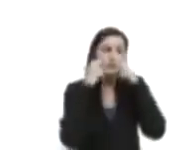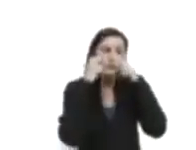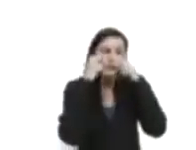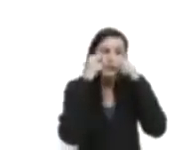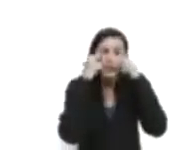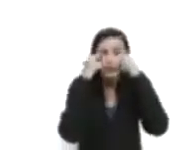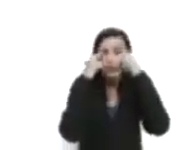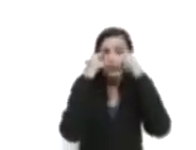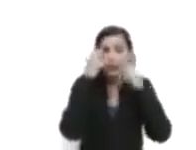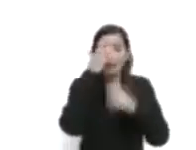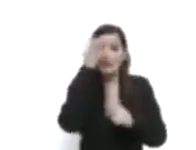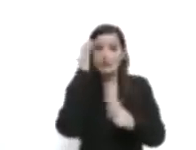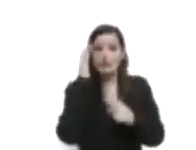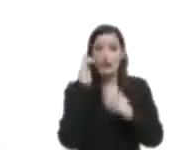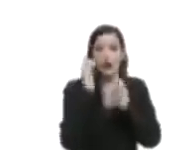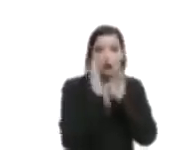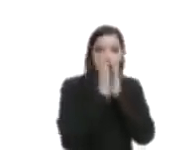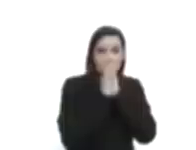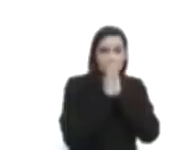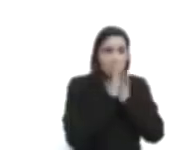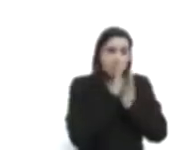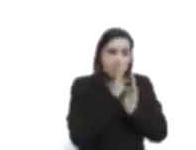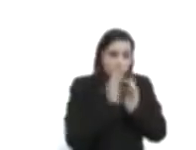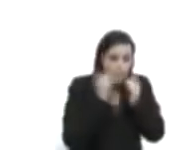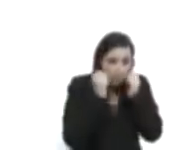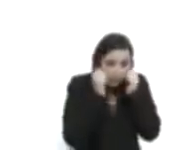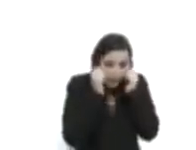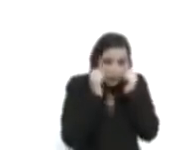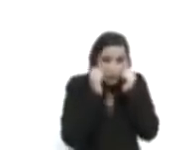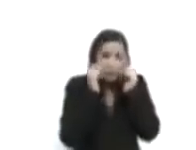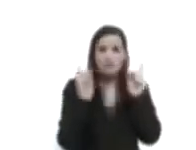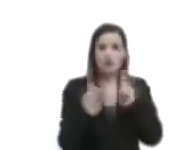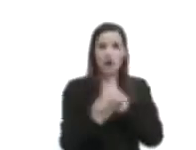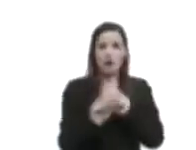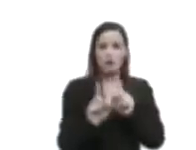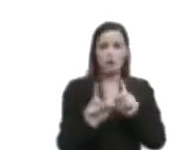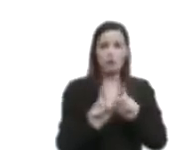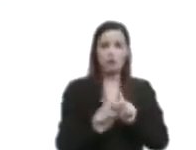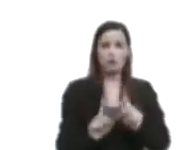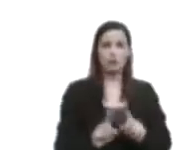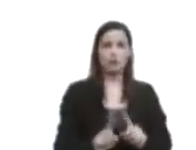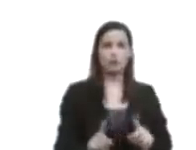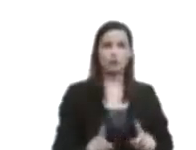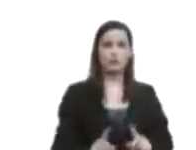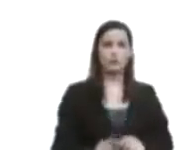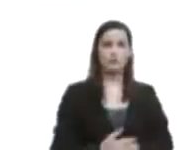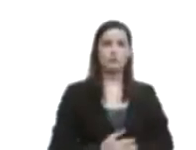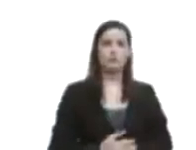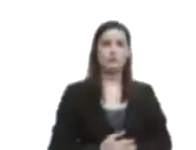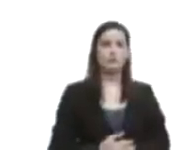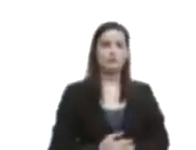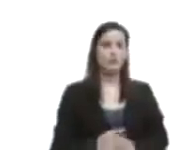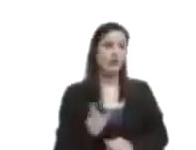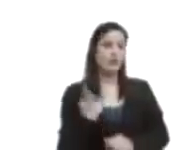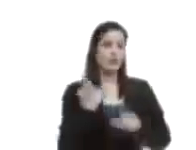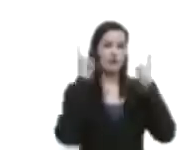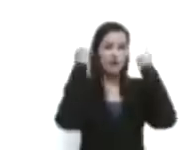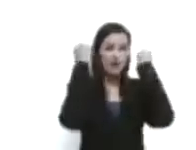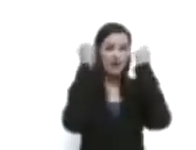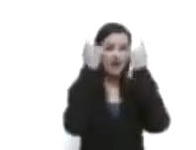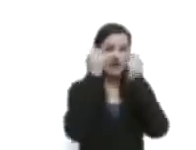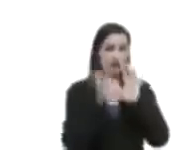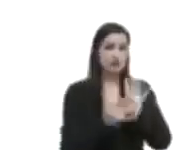alguém manso é retraído, cabisbaixo. Não é isso. O termo grego utilizado para Jesus, para